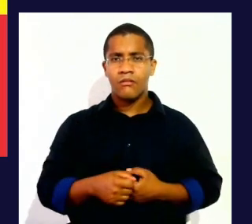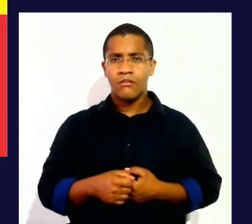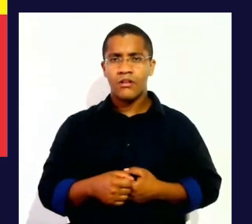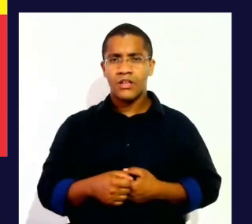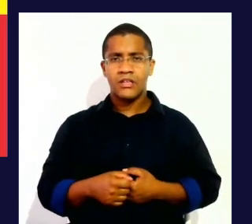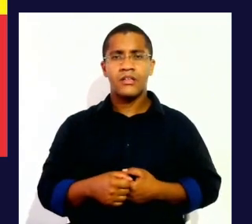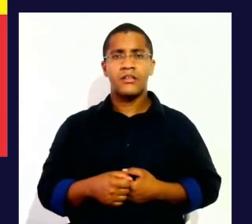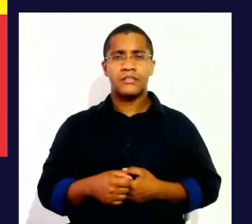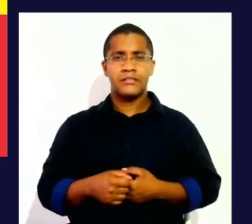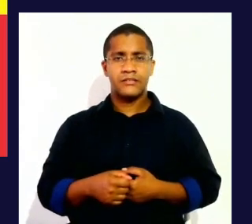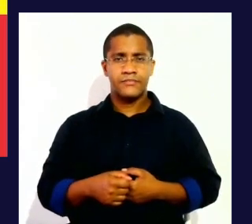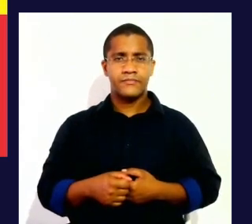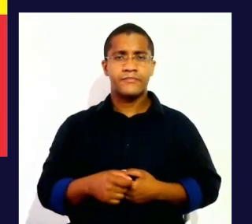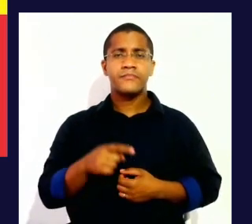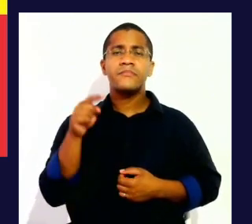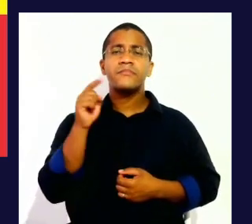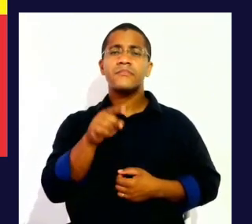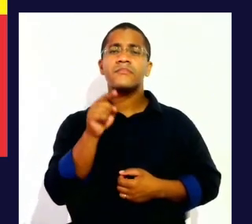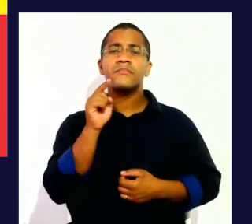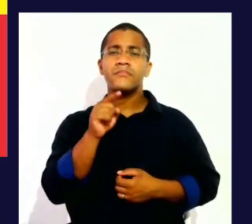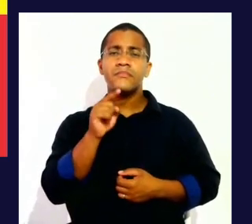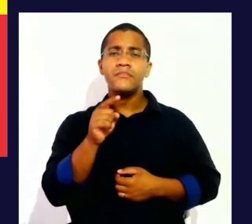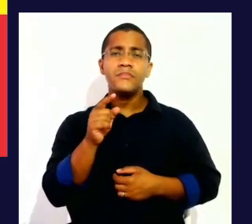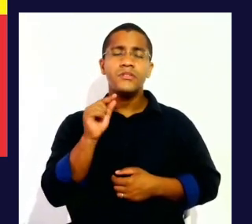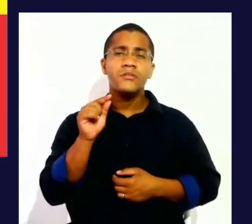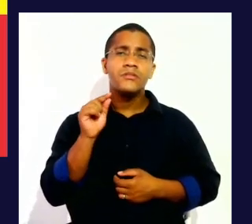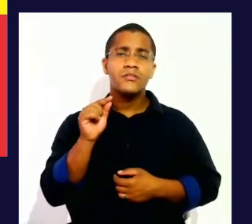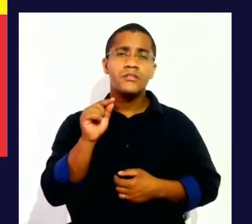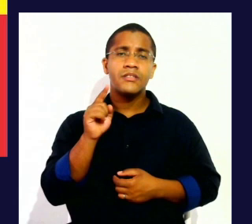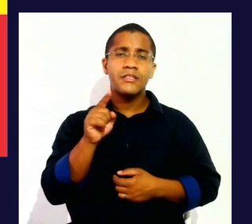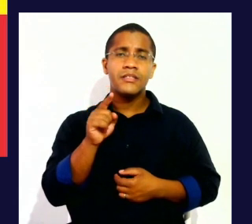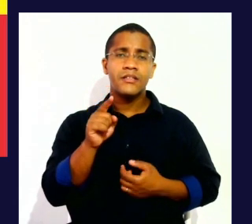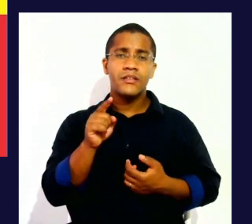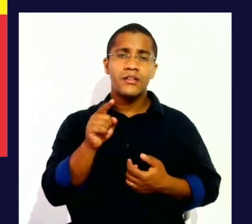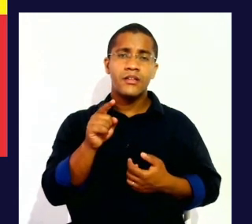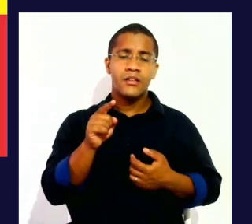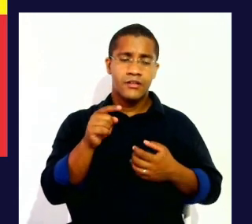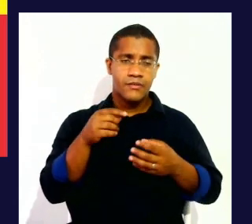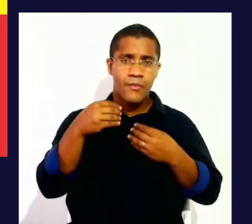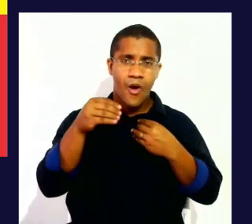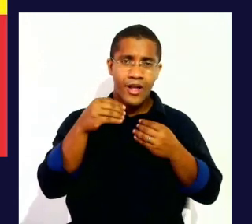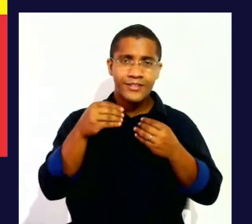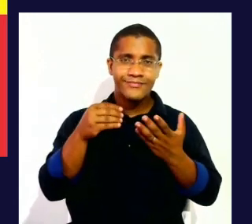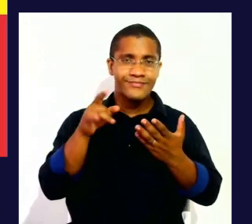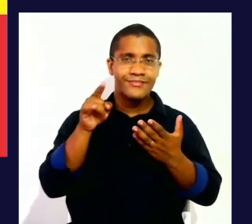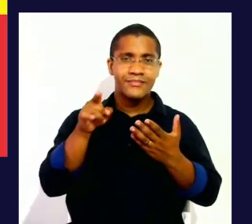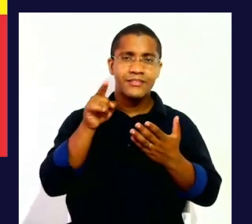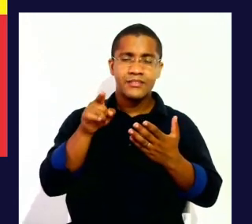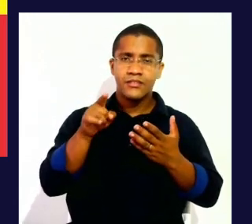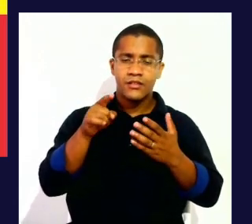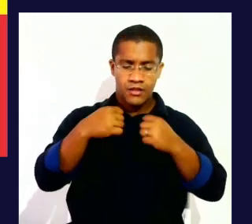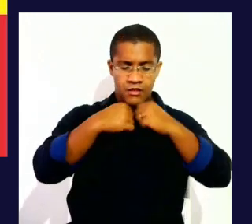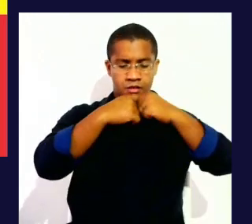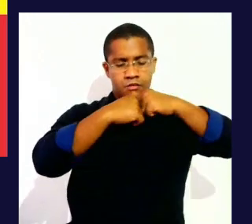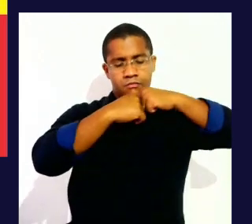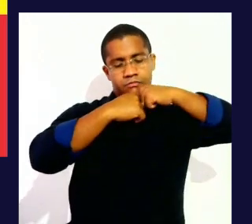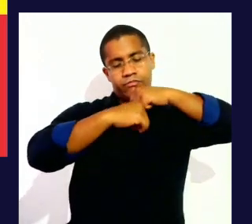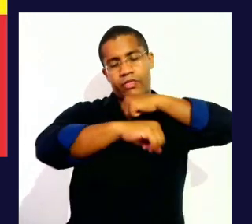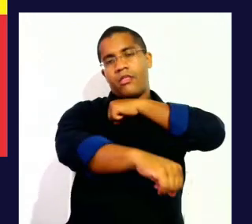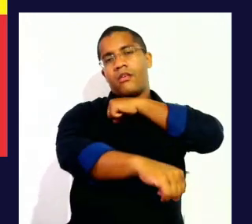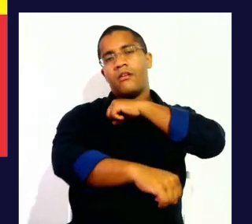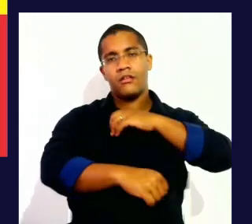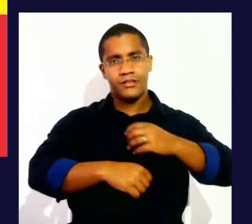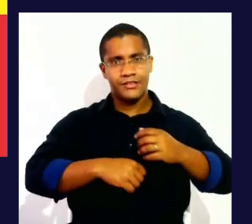uma ruptura da cápsula articular, fazendo com que, na realidade, as partes moles